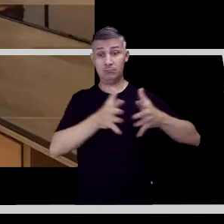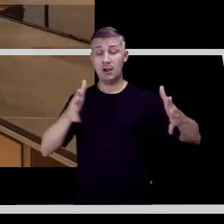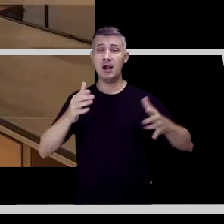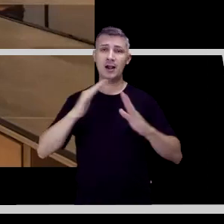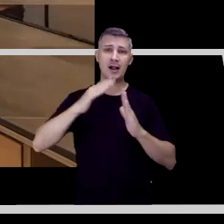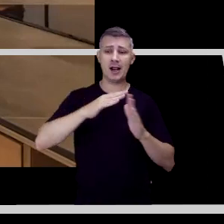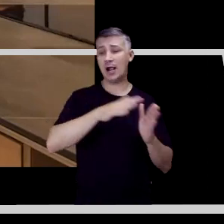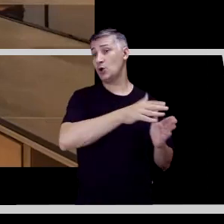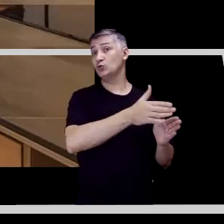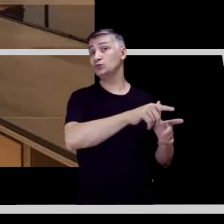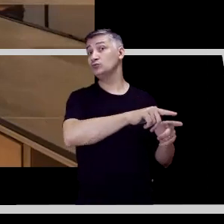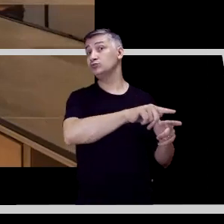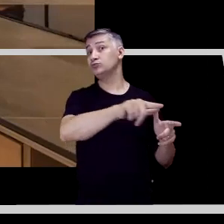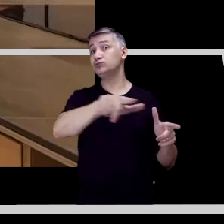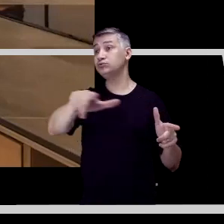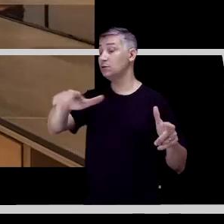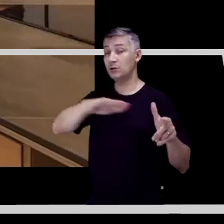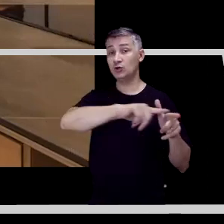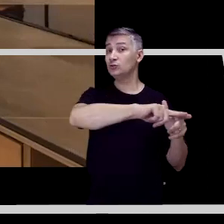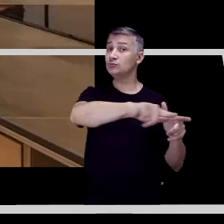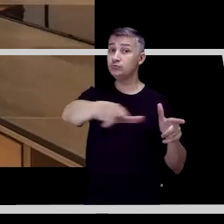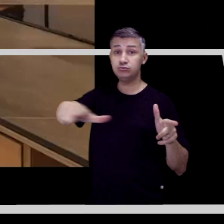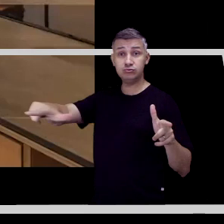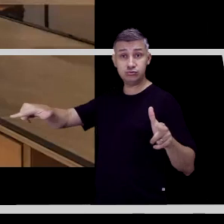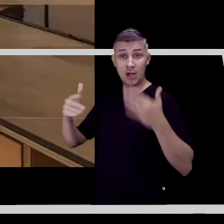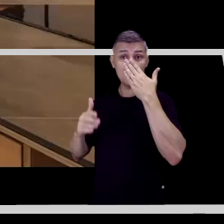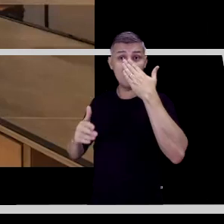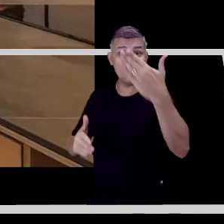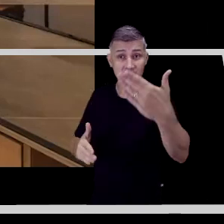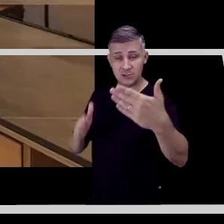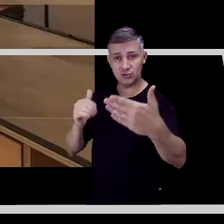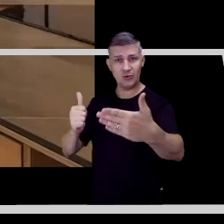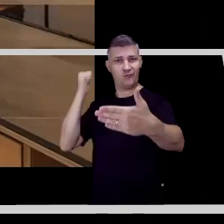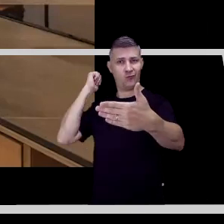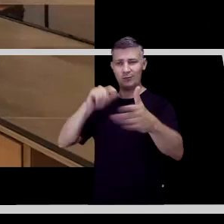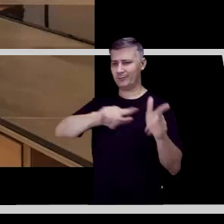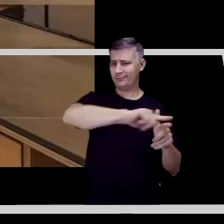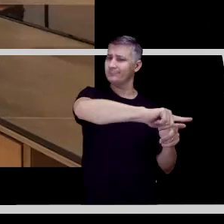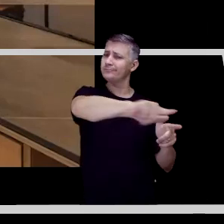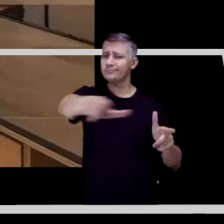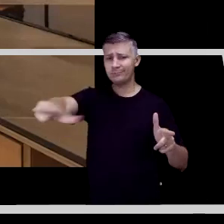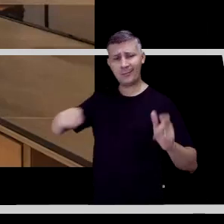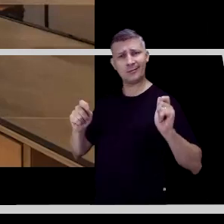legal de tu ter a casa contínua de fachada da frente à fachada dos fundos.